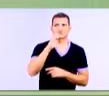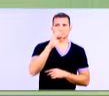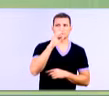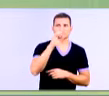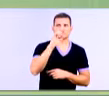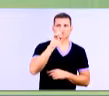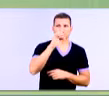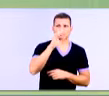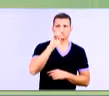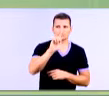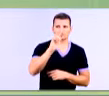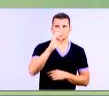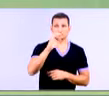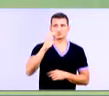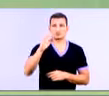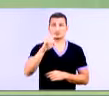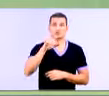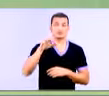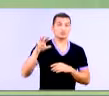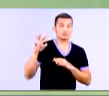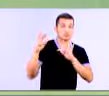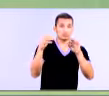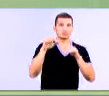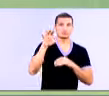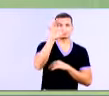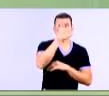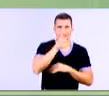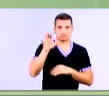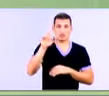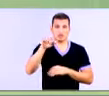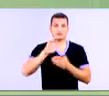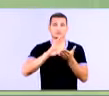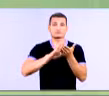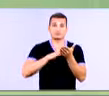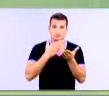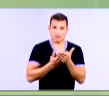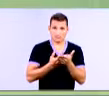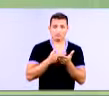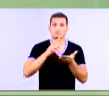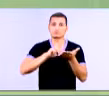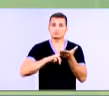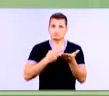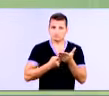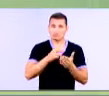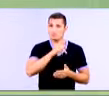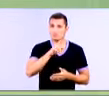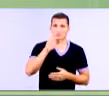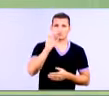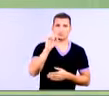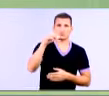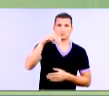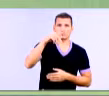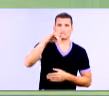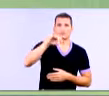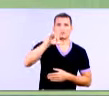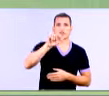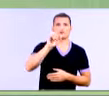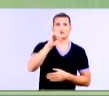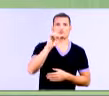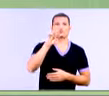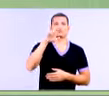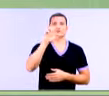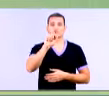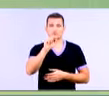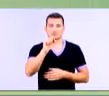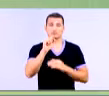tem vários desses intérpretes, tradutores, né? Esses compiladores que a gente chama, para transformar nossa linguagem de alto nível